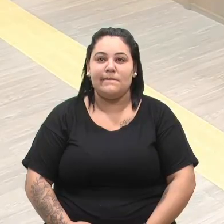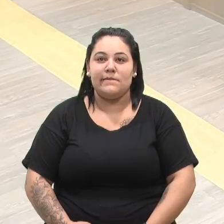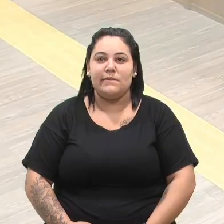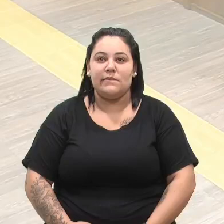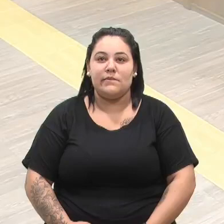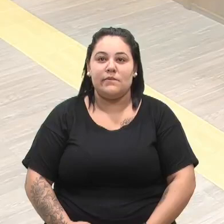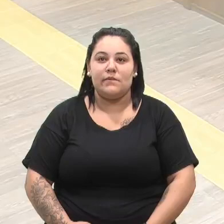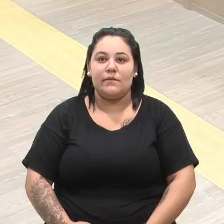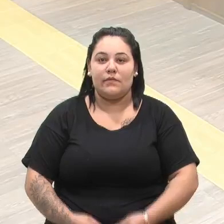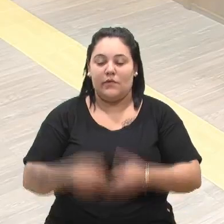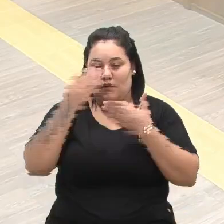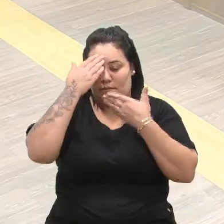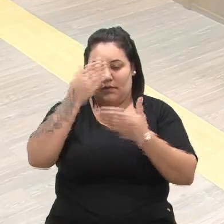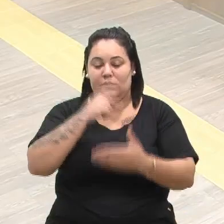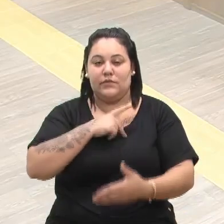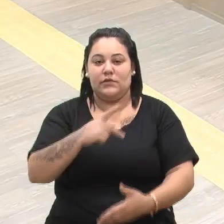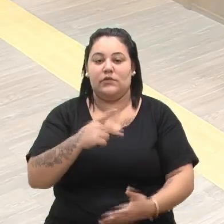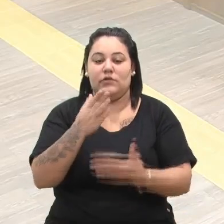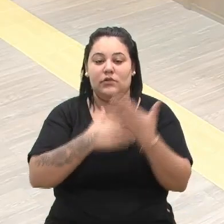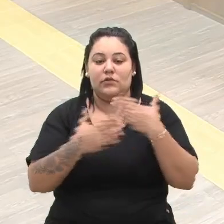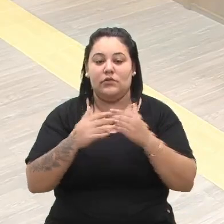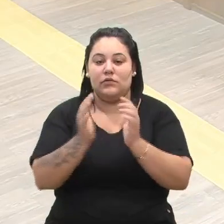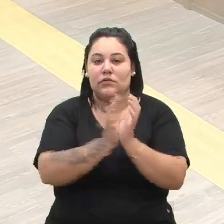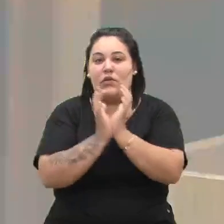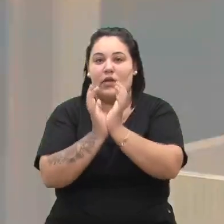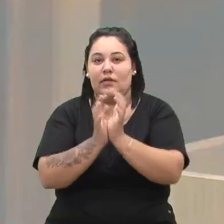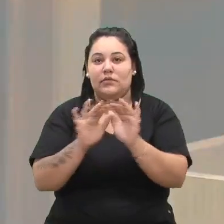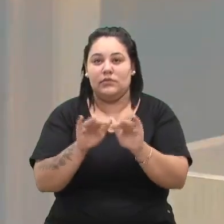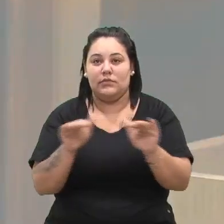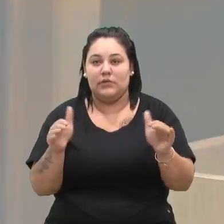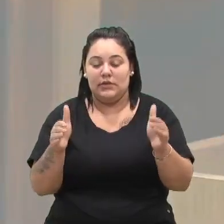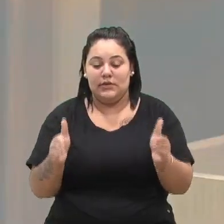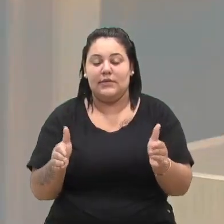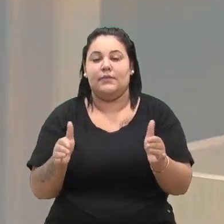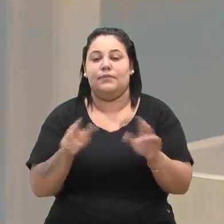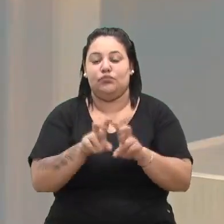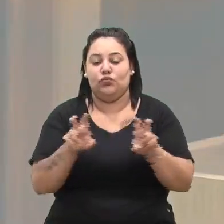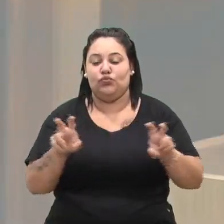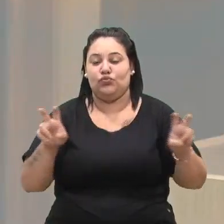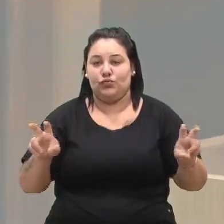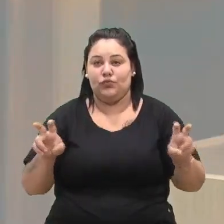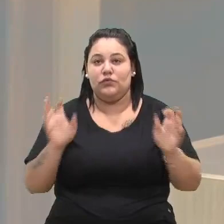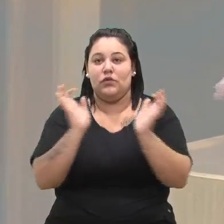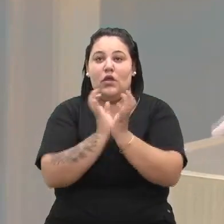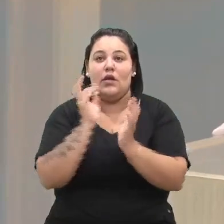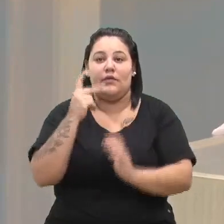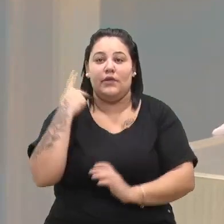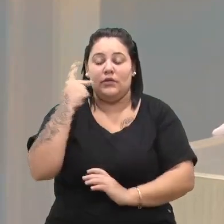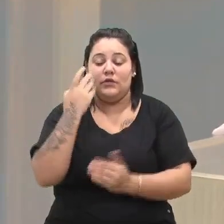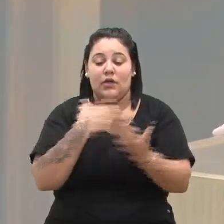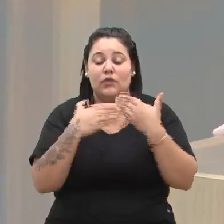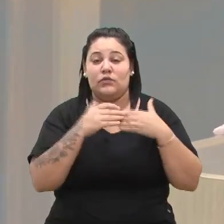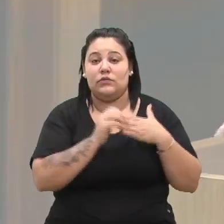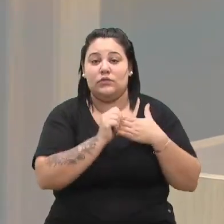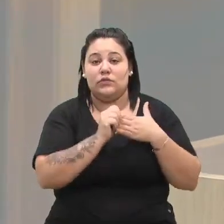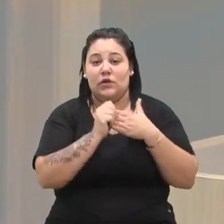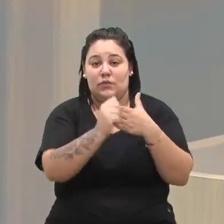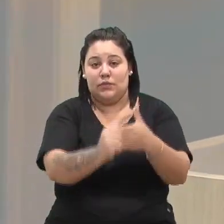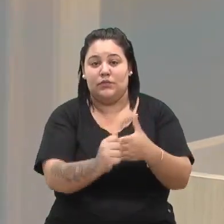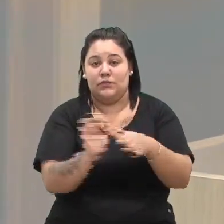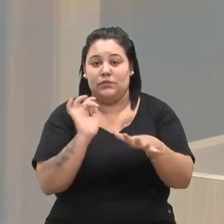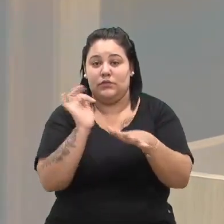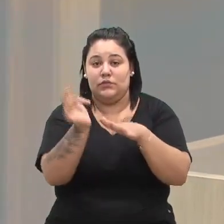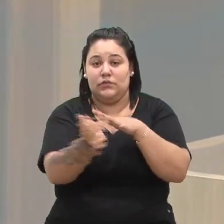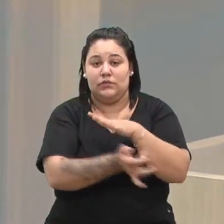Obrigado, presidente, nobres colegas da mesa, colegas vereadores, todos que nos assistem